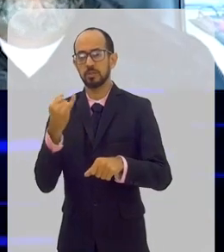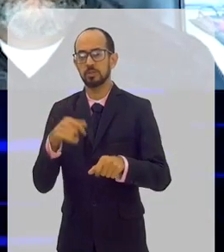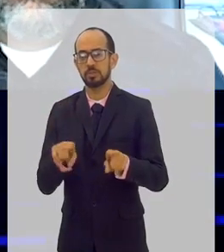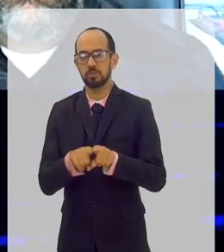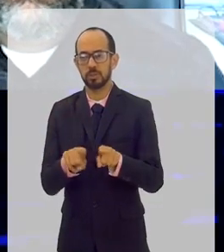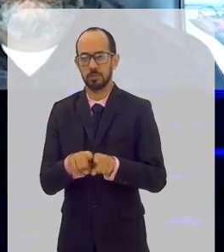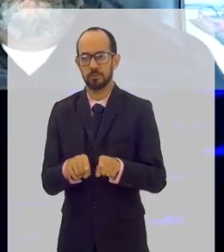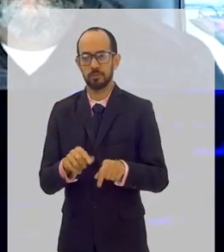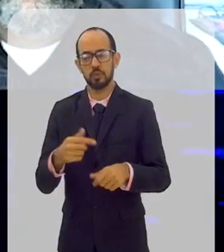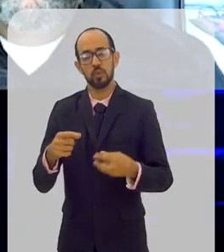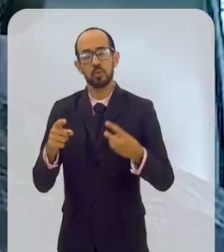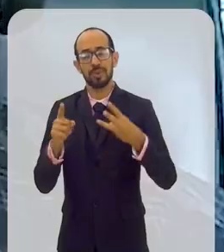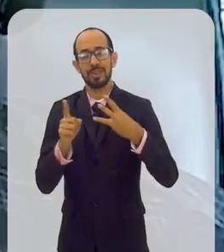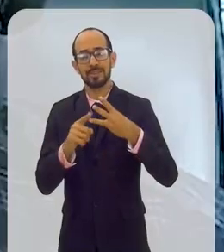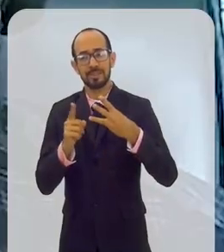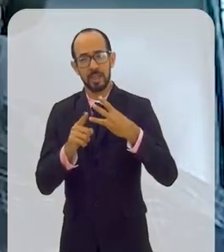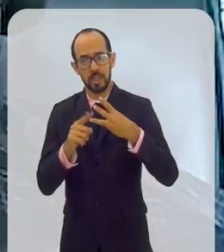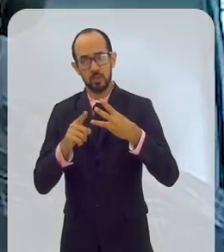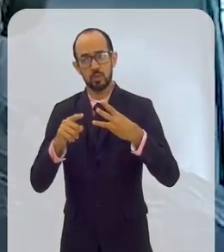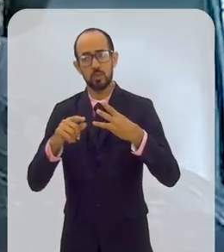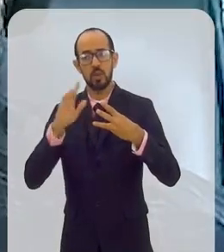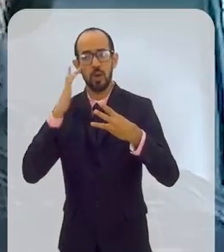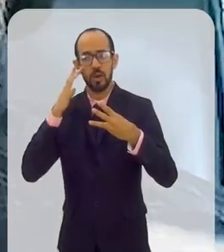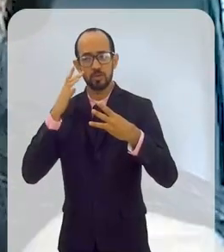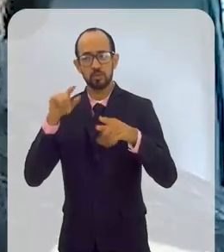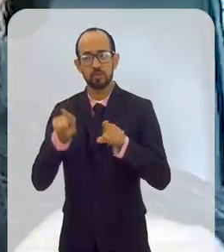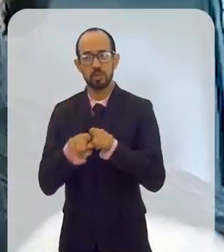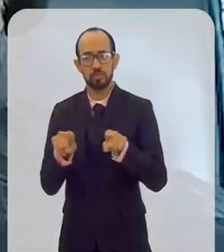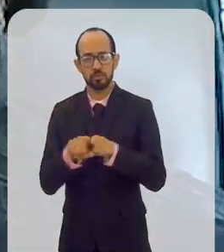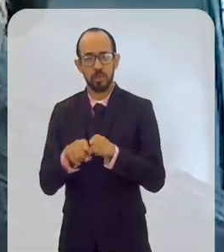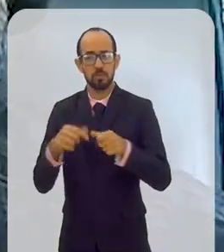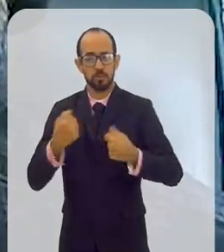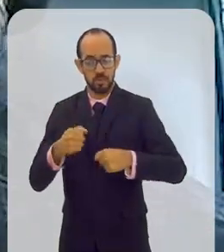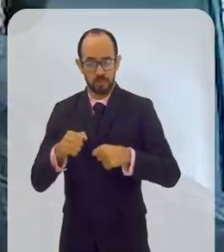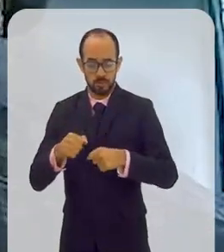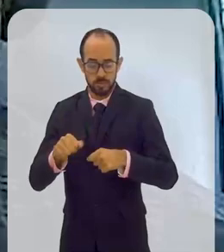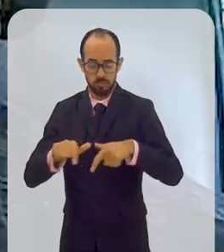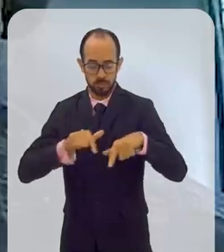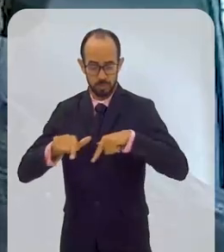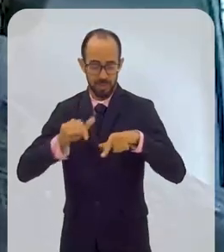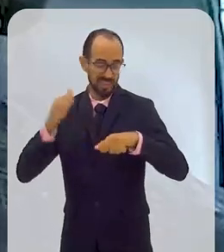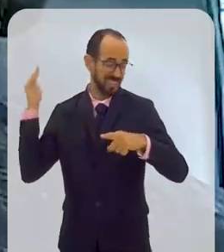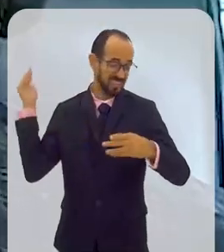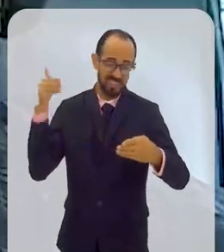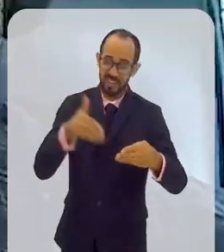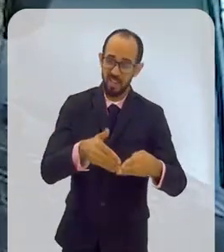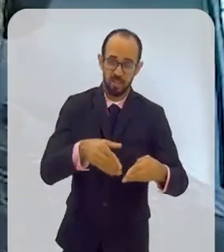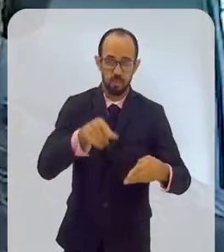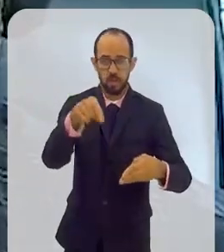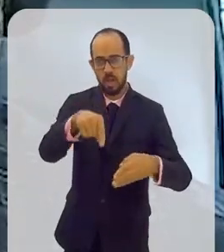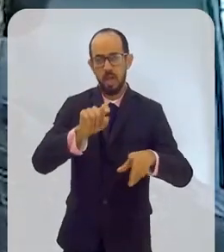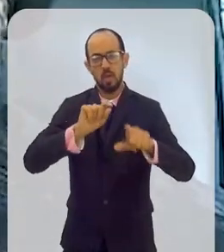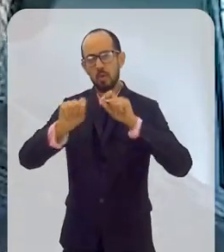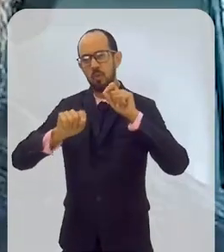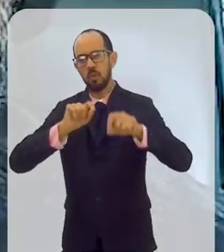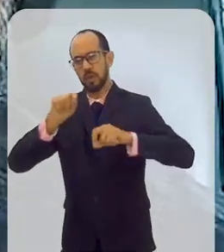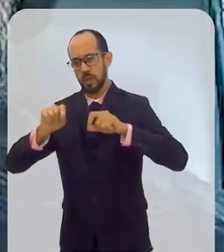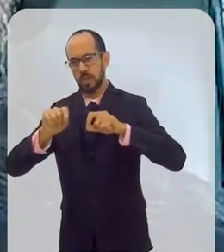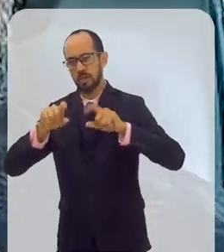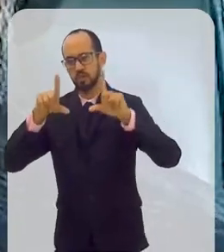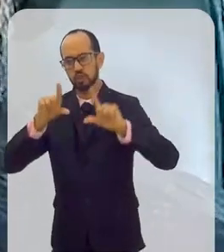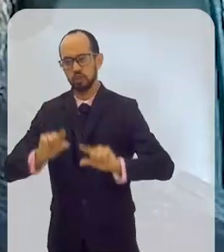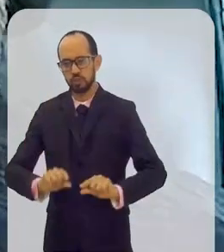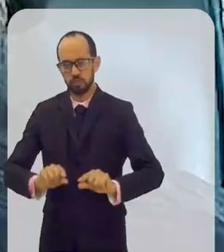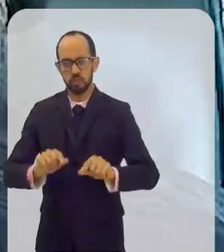é fundamental. E o terceiro ponto que eu acho que temos que atacar diretamente é a gente trabalhar